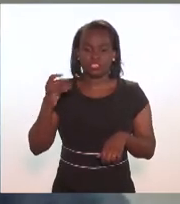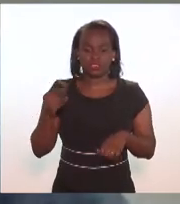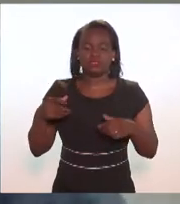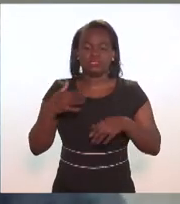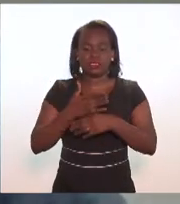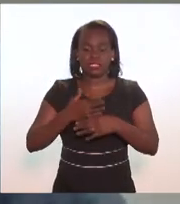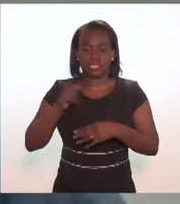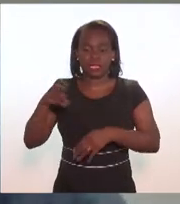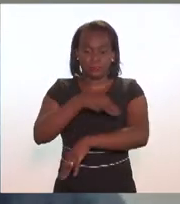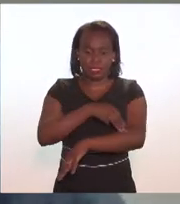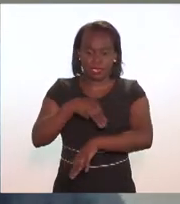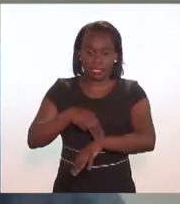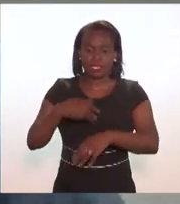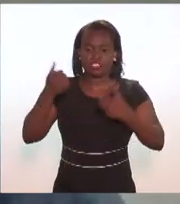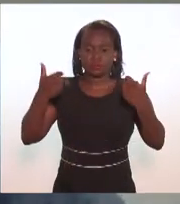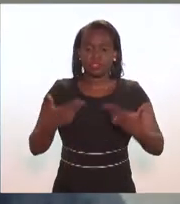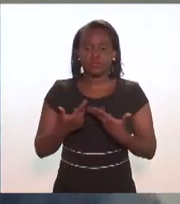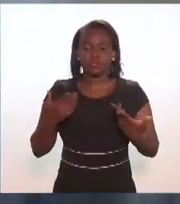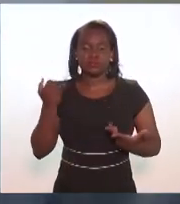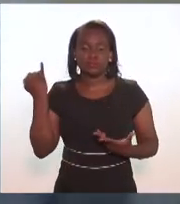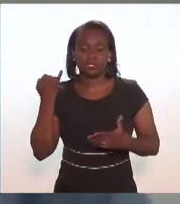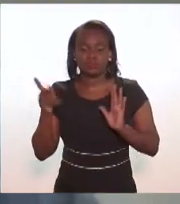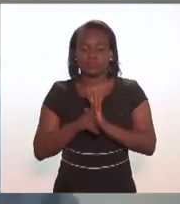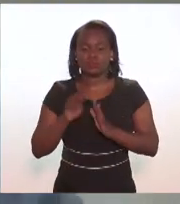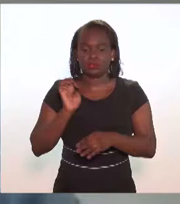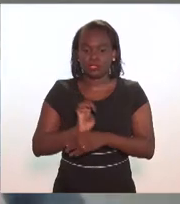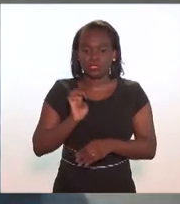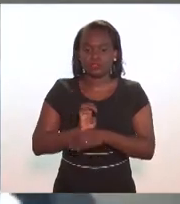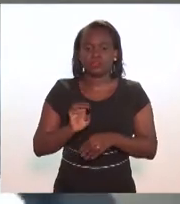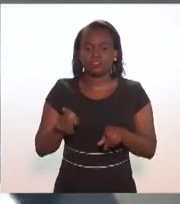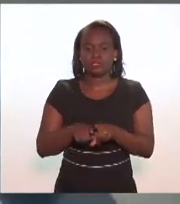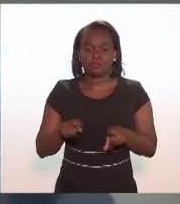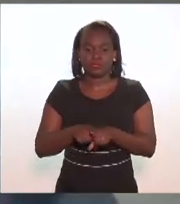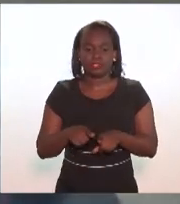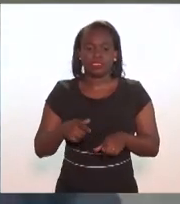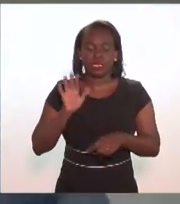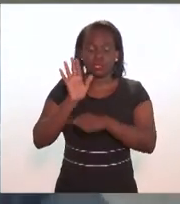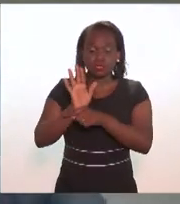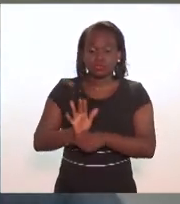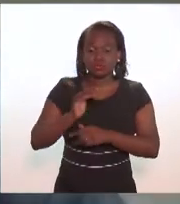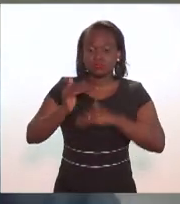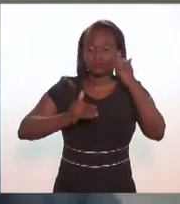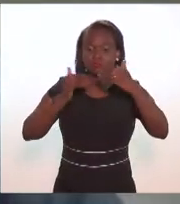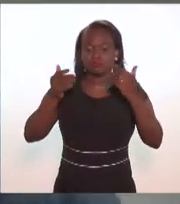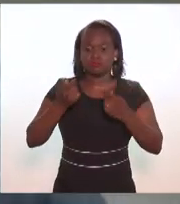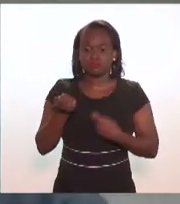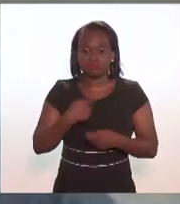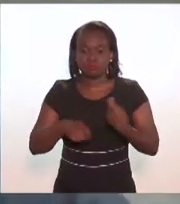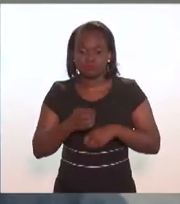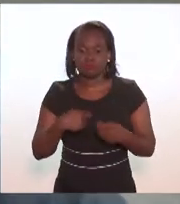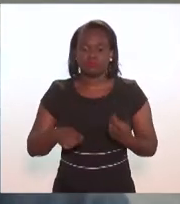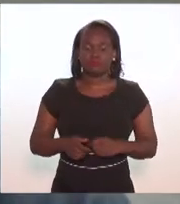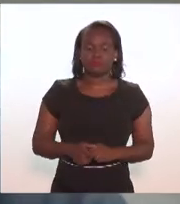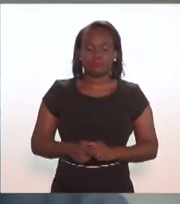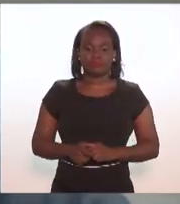Macaé, discutindo questões importantes para o Estado e de interesse do desenvolvimento econômico e das finanças do